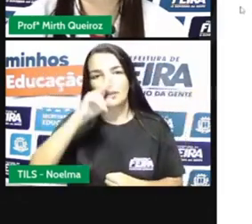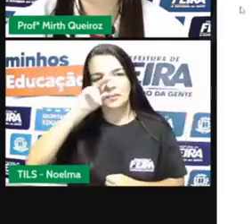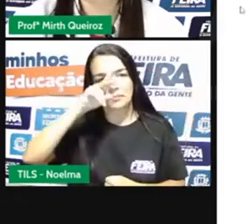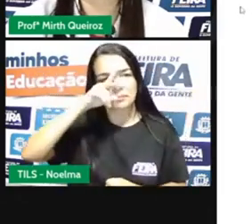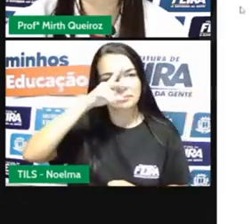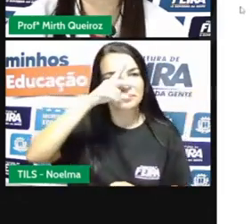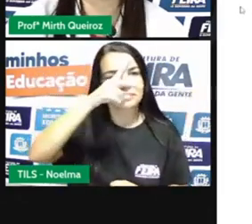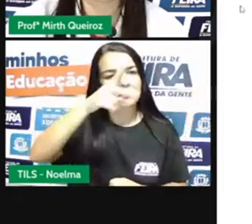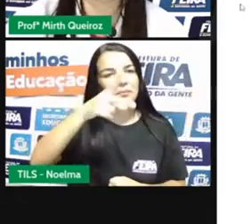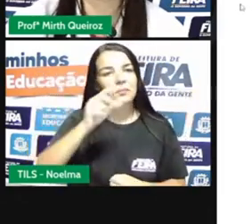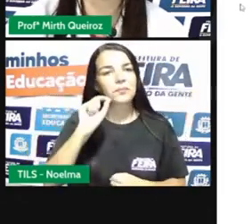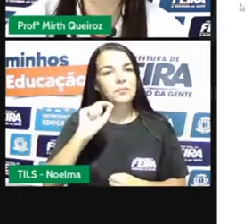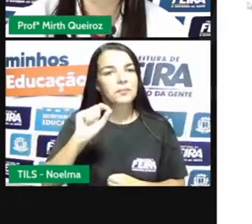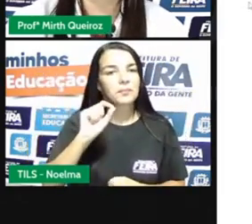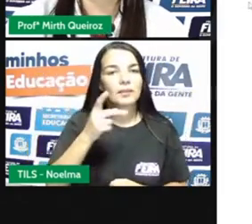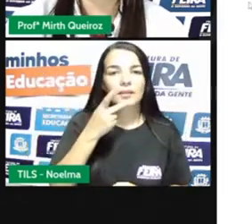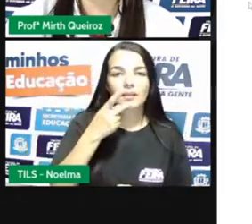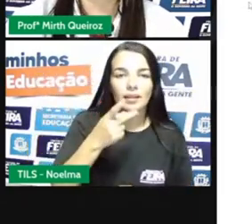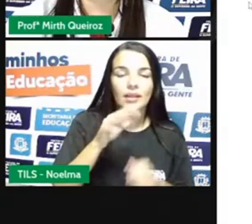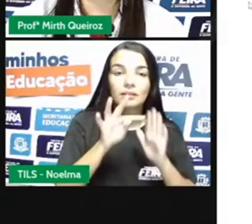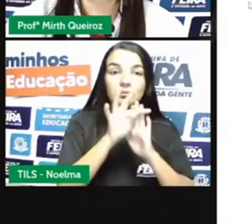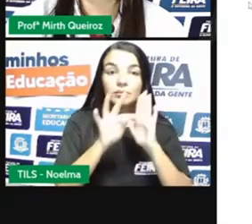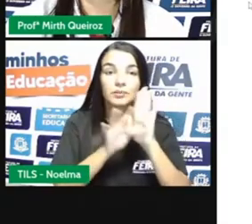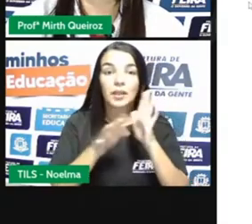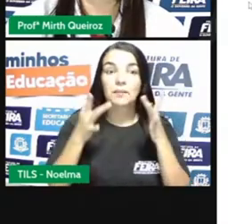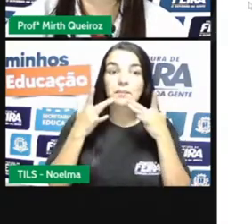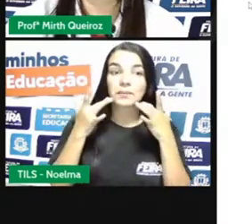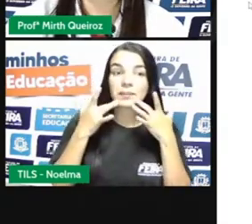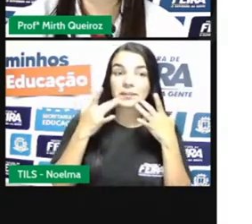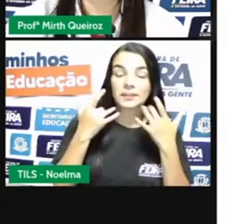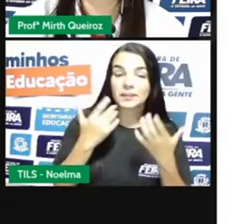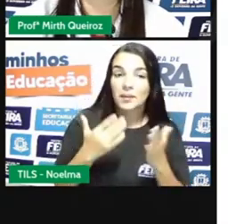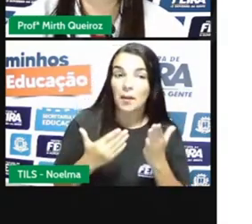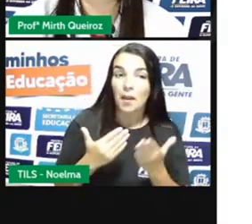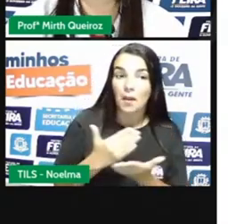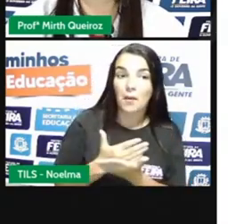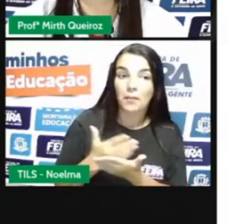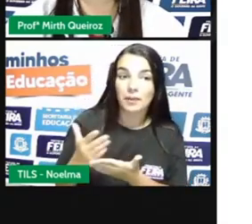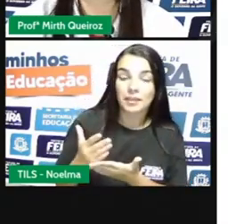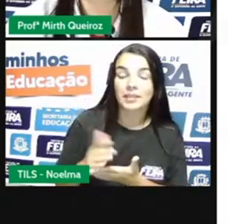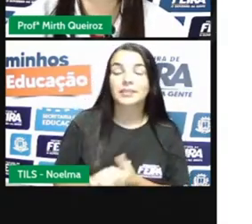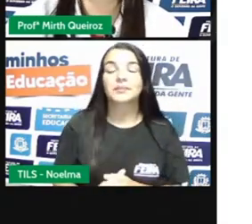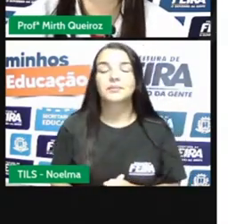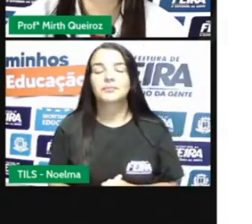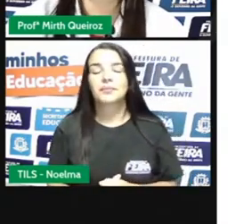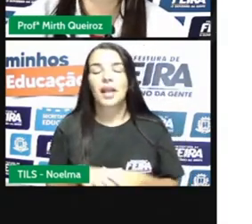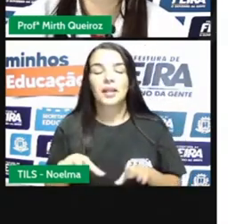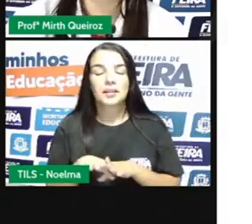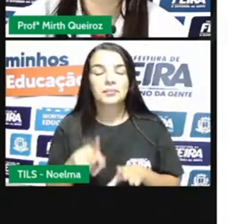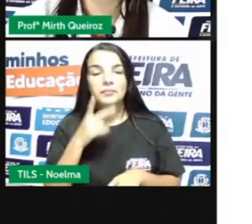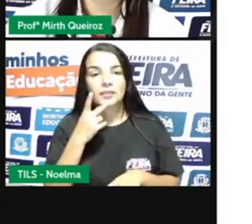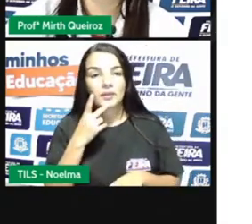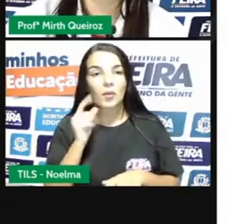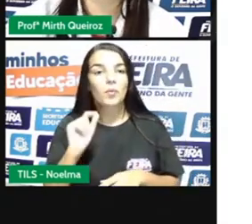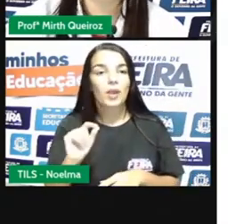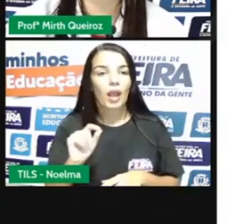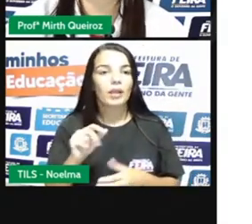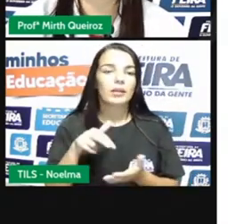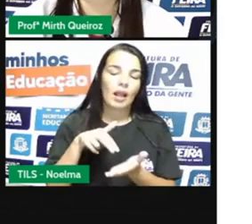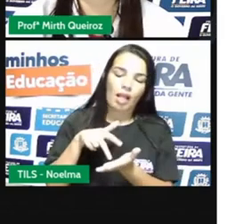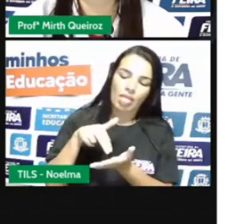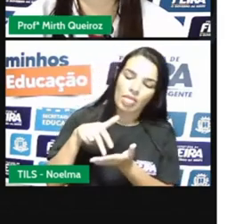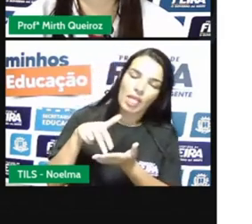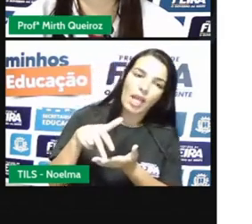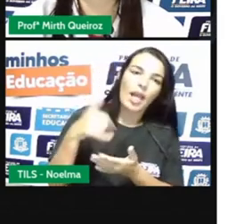na apresentação do texto. Falou-se sobre as atividades, as primeiras atividades de infância, que seriam